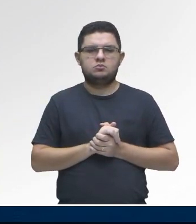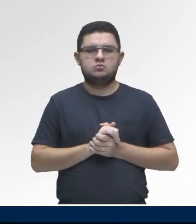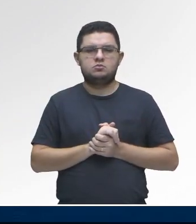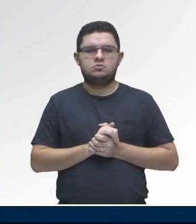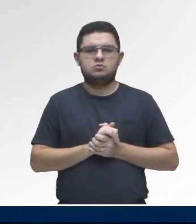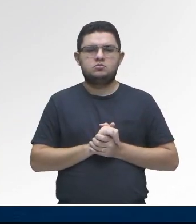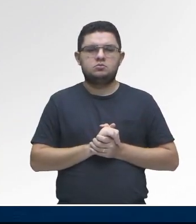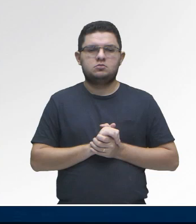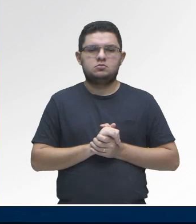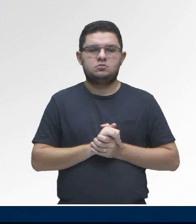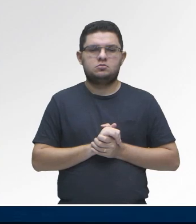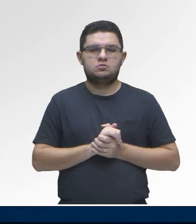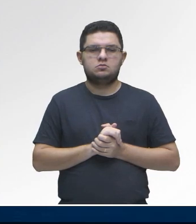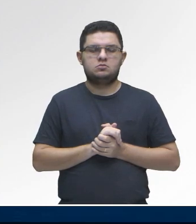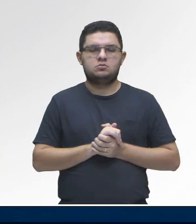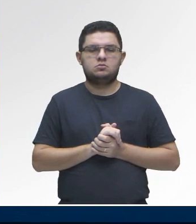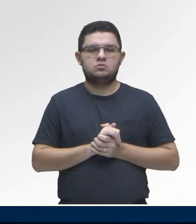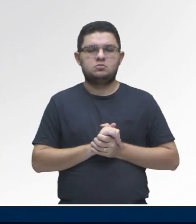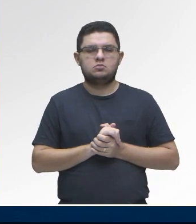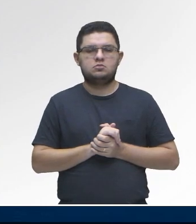você tira